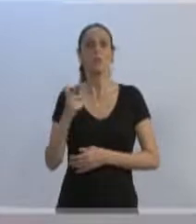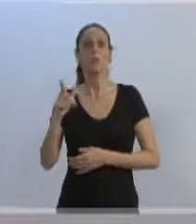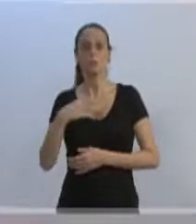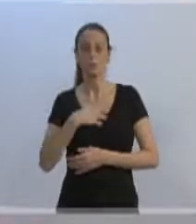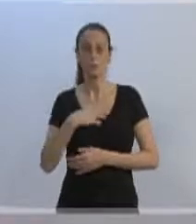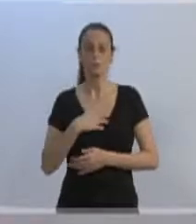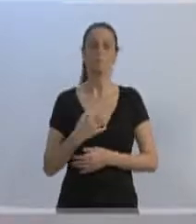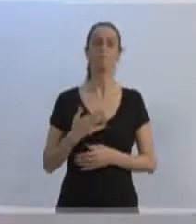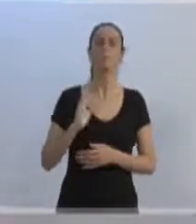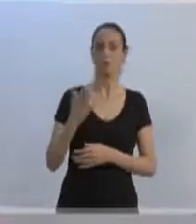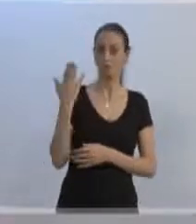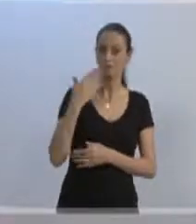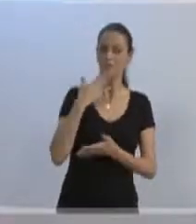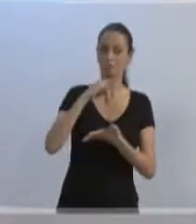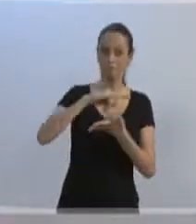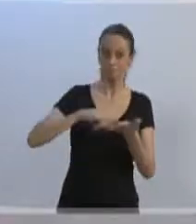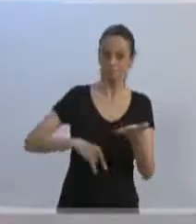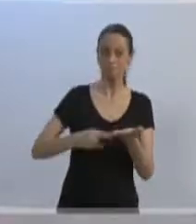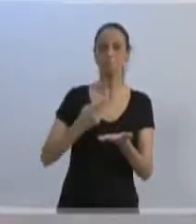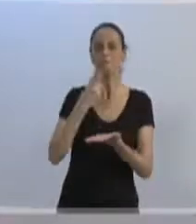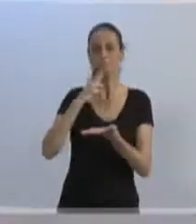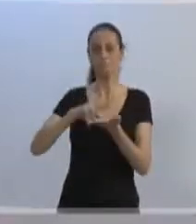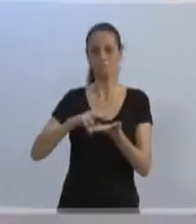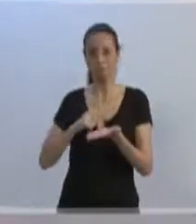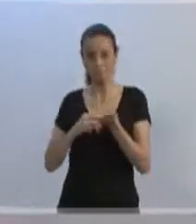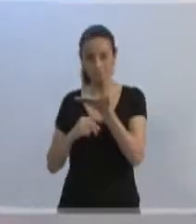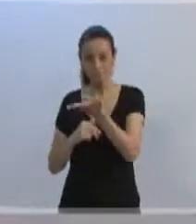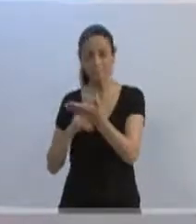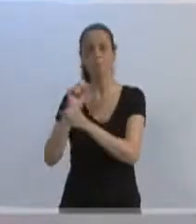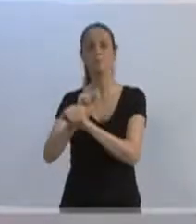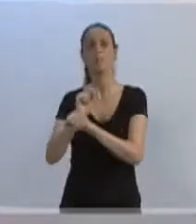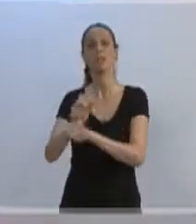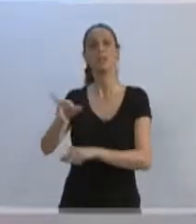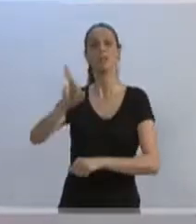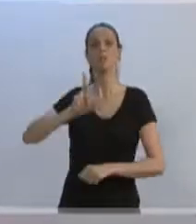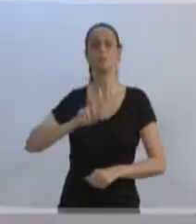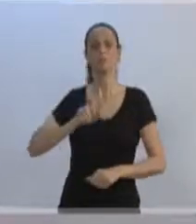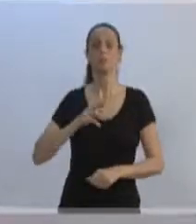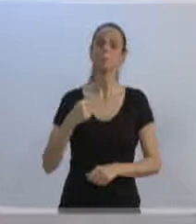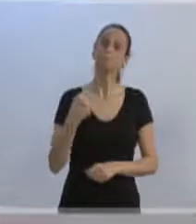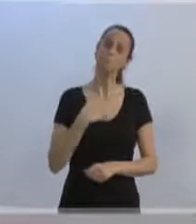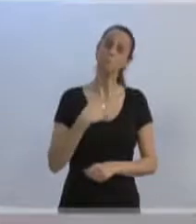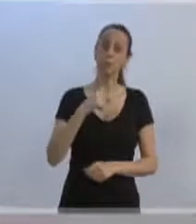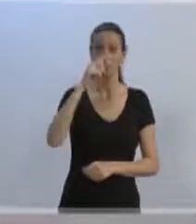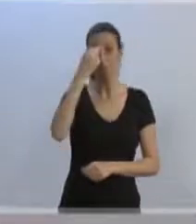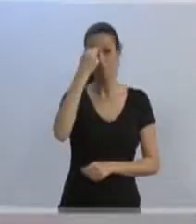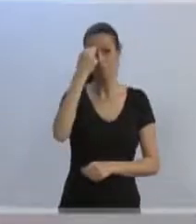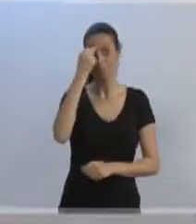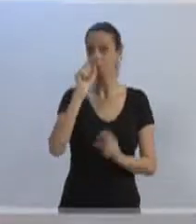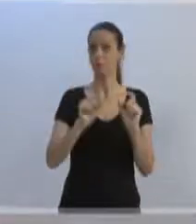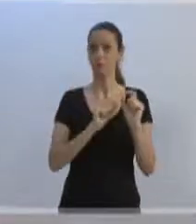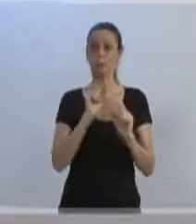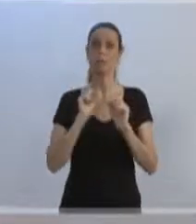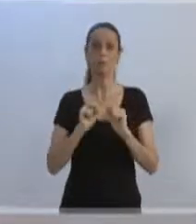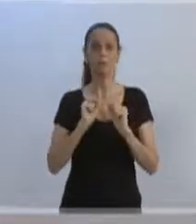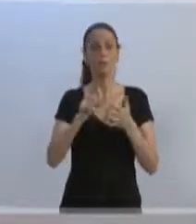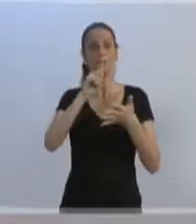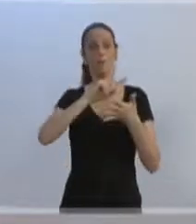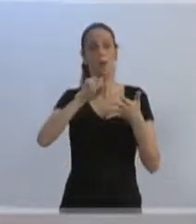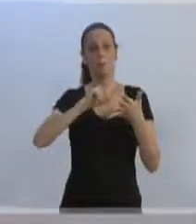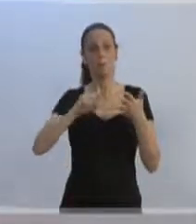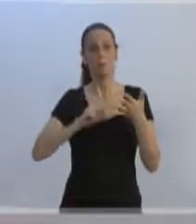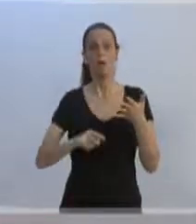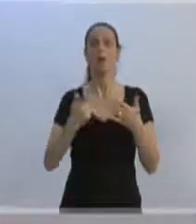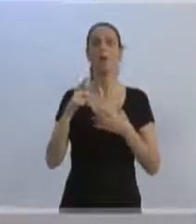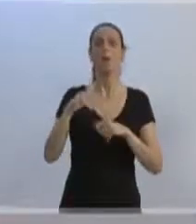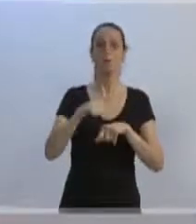do requerimento que foi feito mas a minha idéia é que a gente possa de repente trabalhar nessas alternativas em vez de aplicar